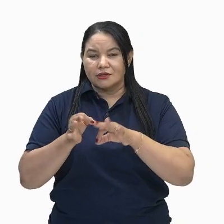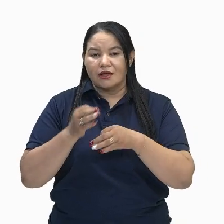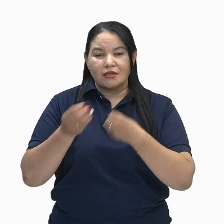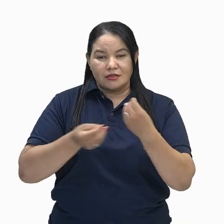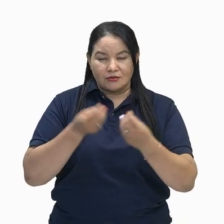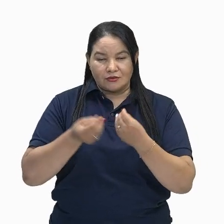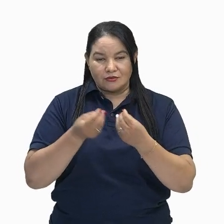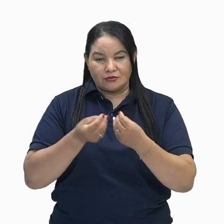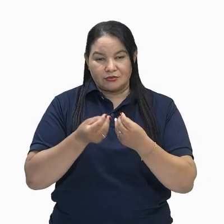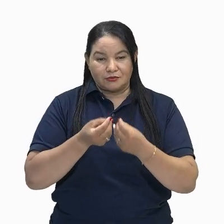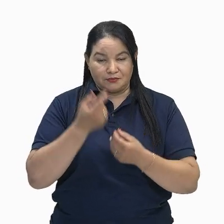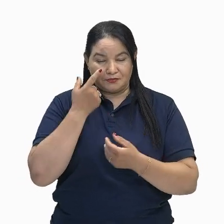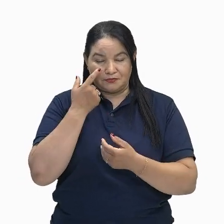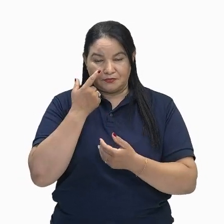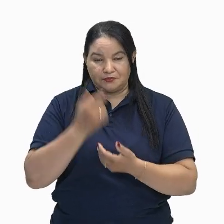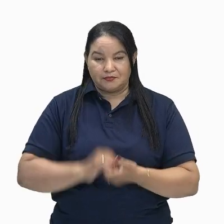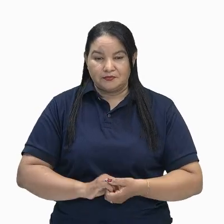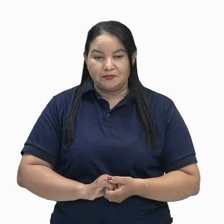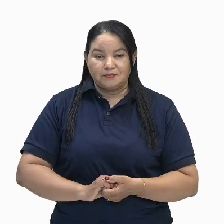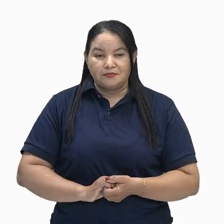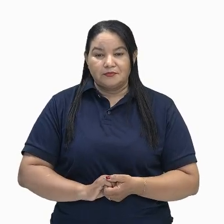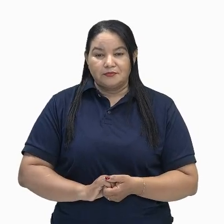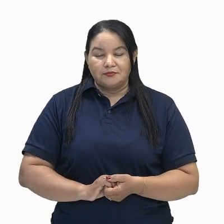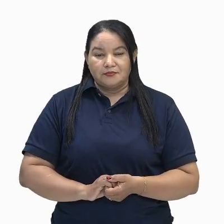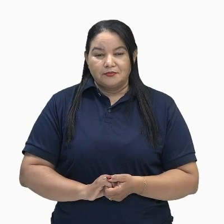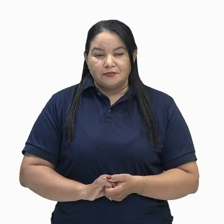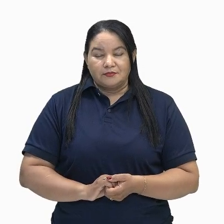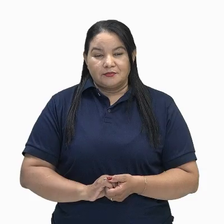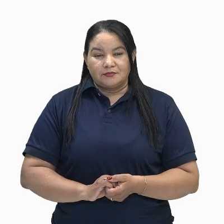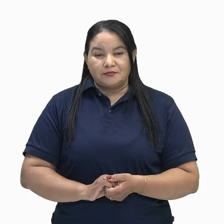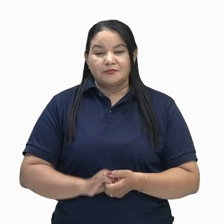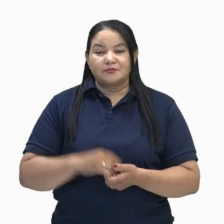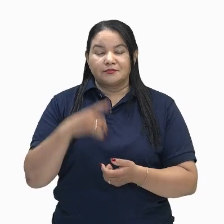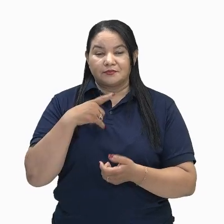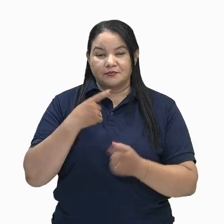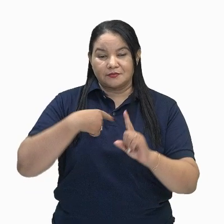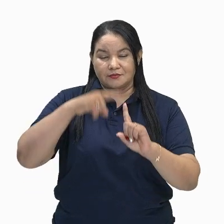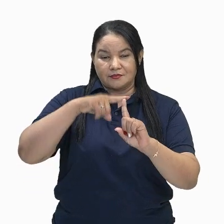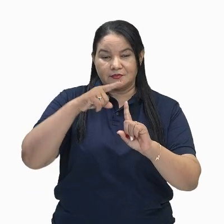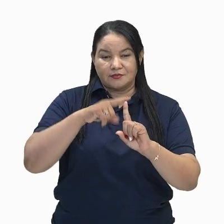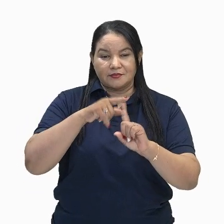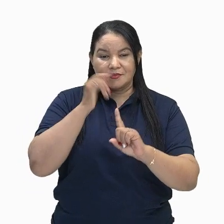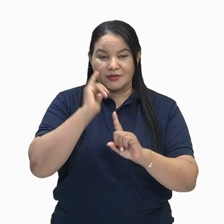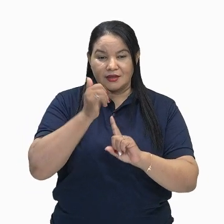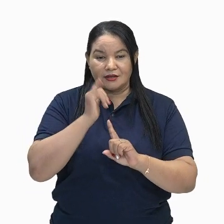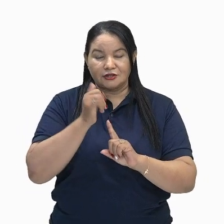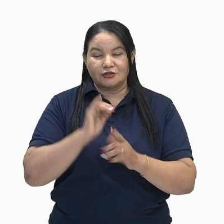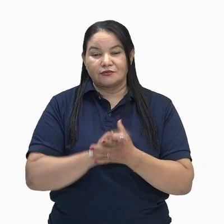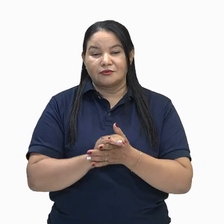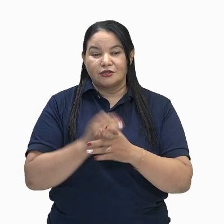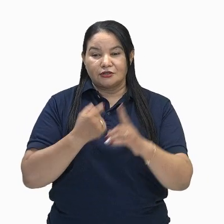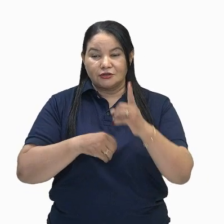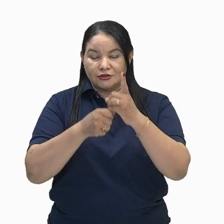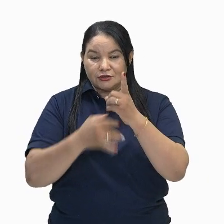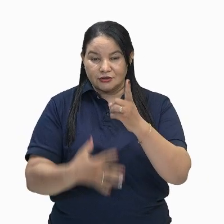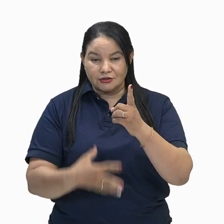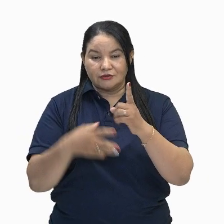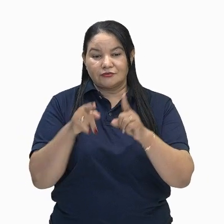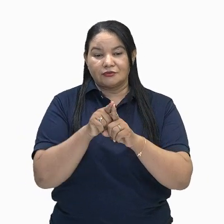nós temos os textos, os tipos textuais, narrativo, descritivo, dissertativo, não